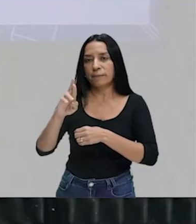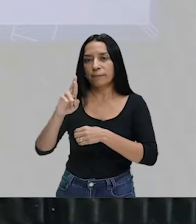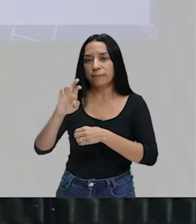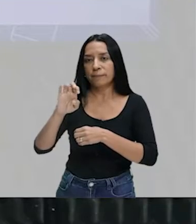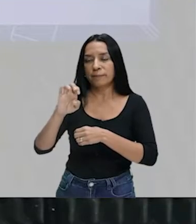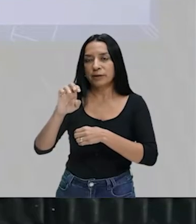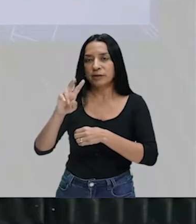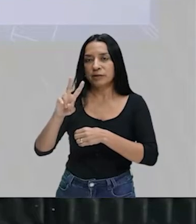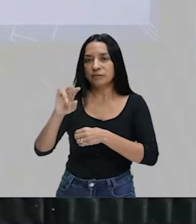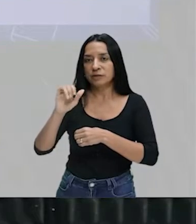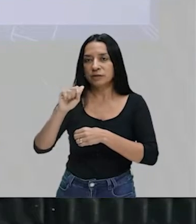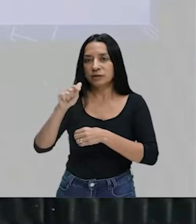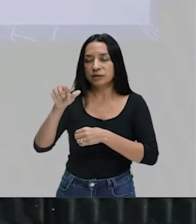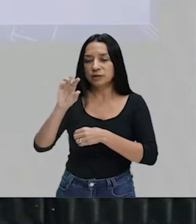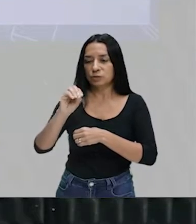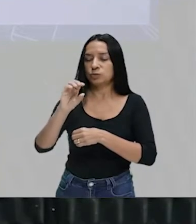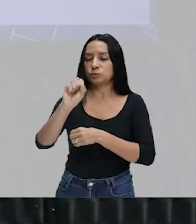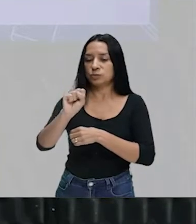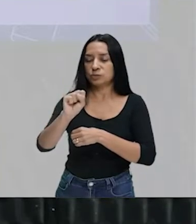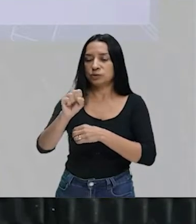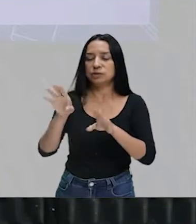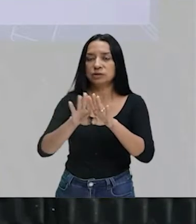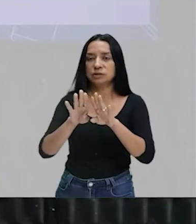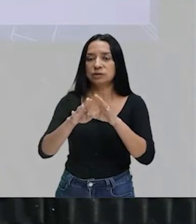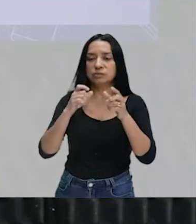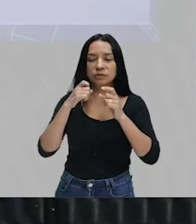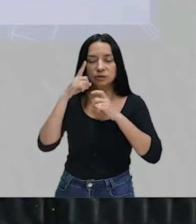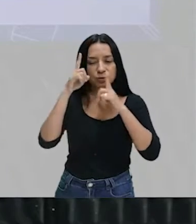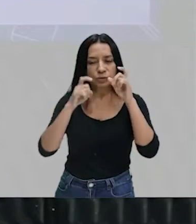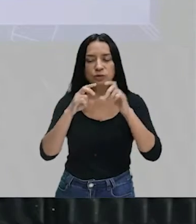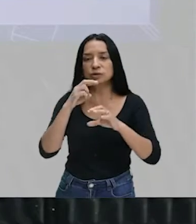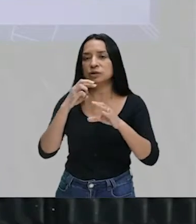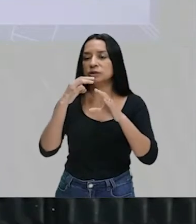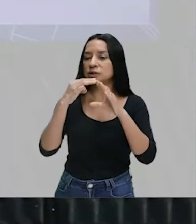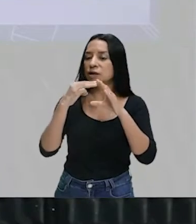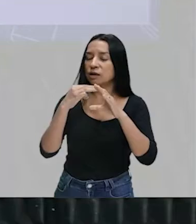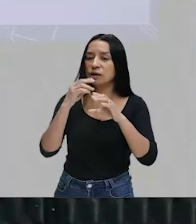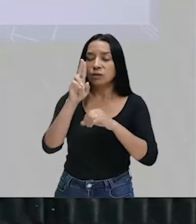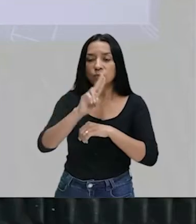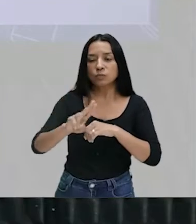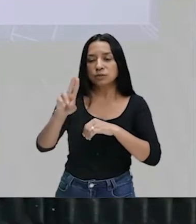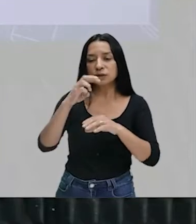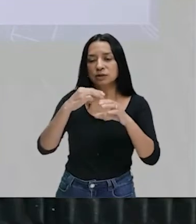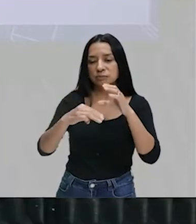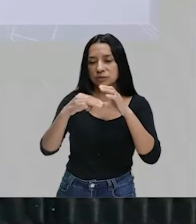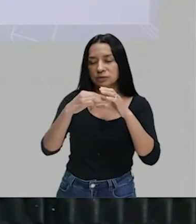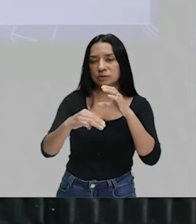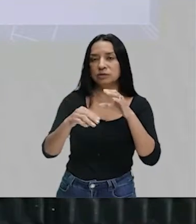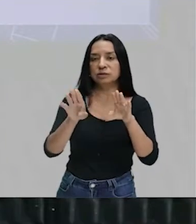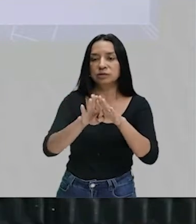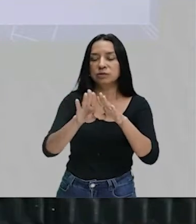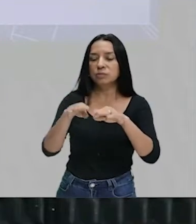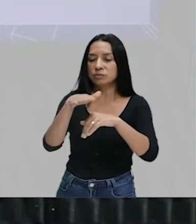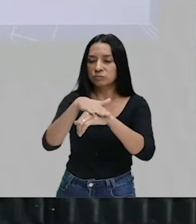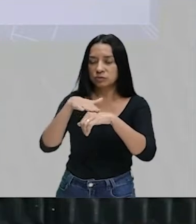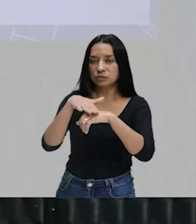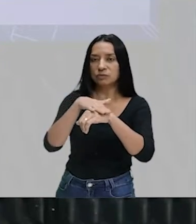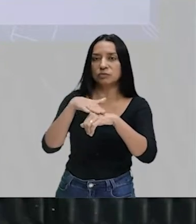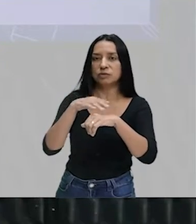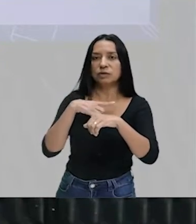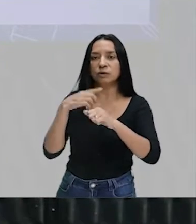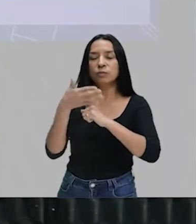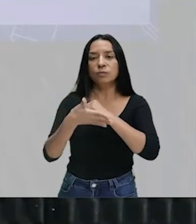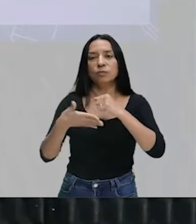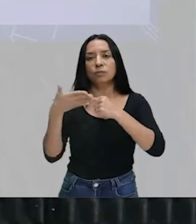por gírias que são frequentemente utilizadas e nas mensagens de texto e também em algumas conversas que tem